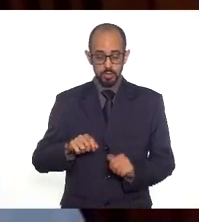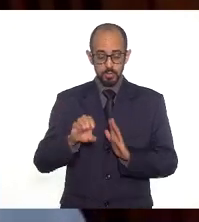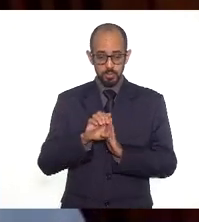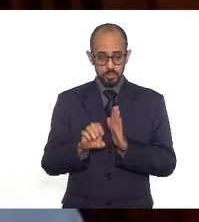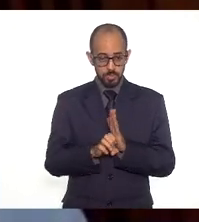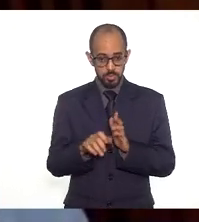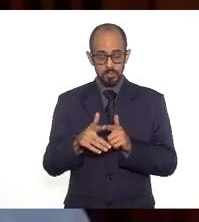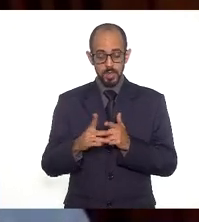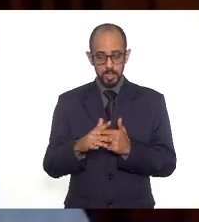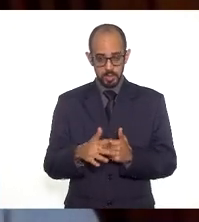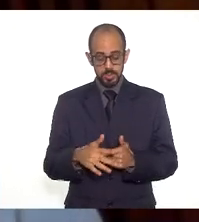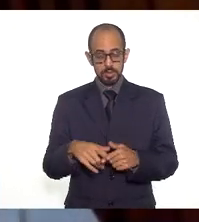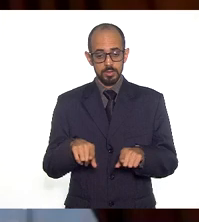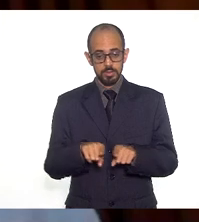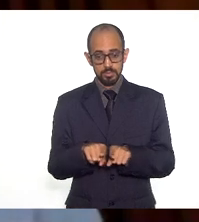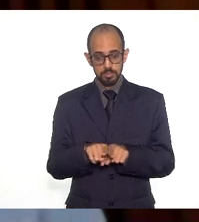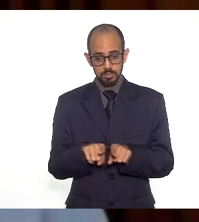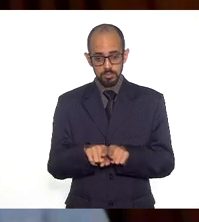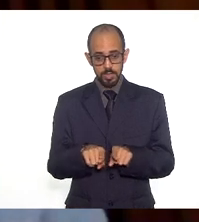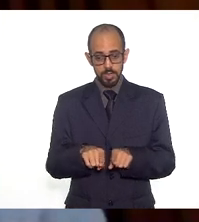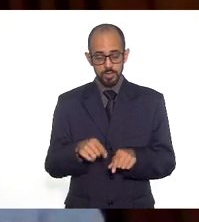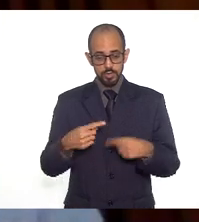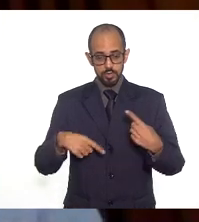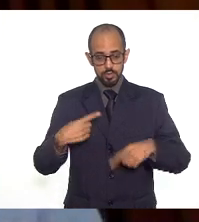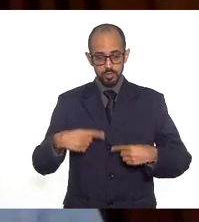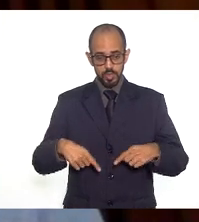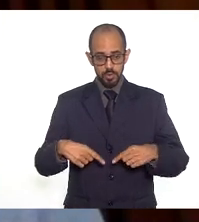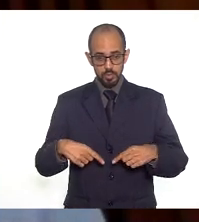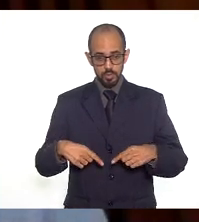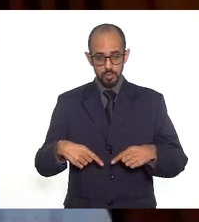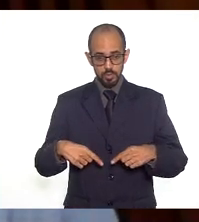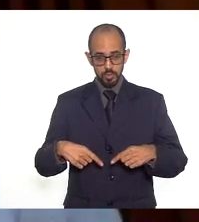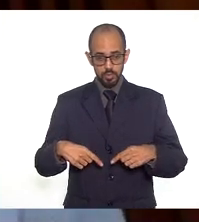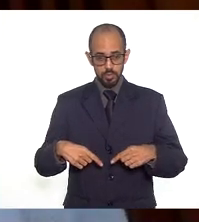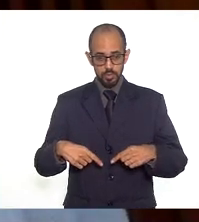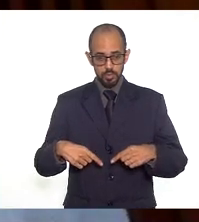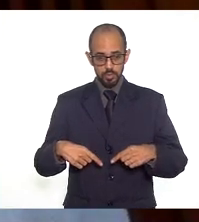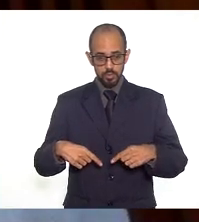emendas. Em discussão,